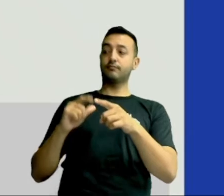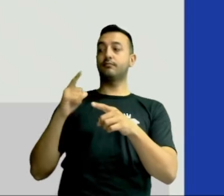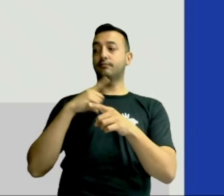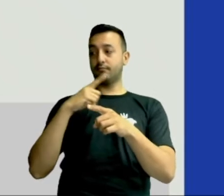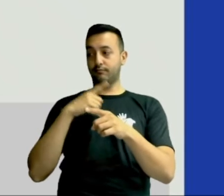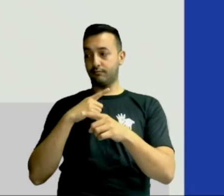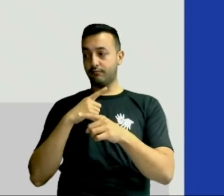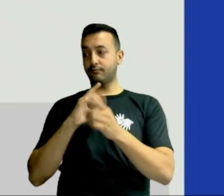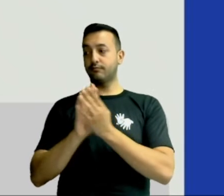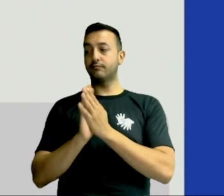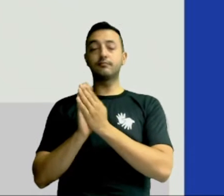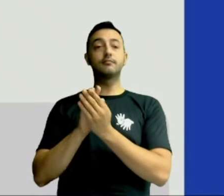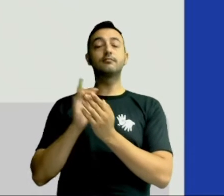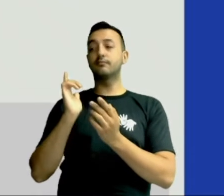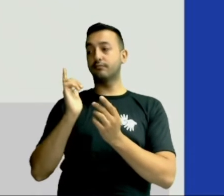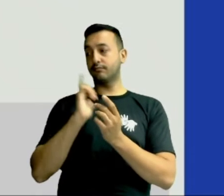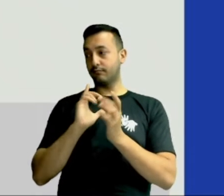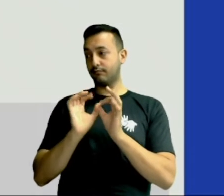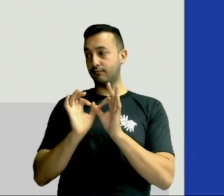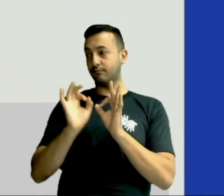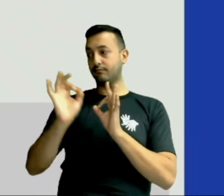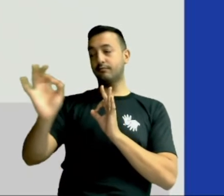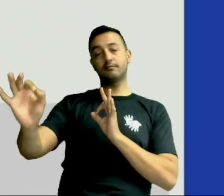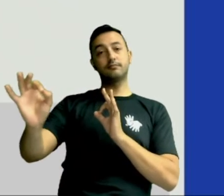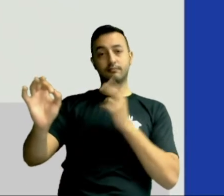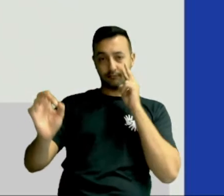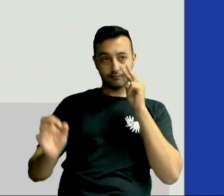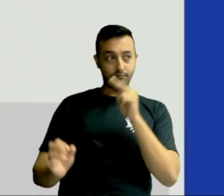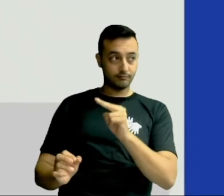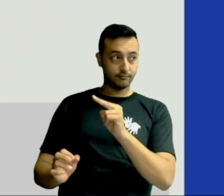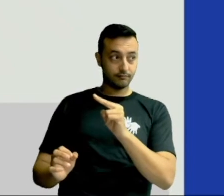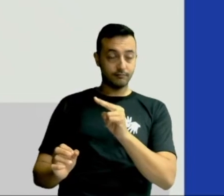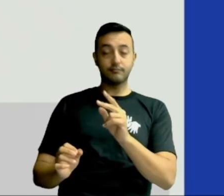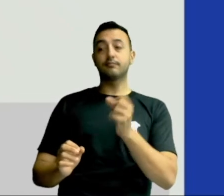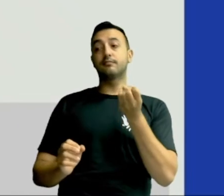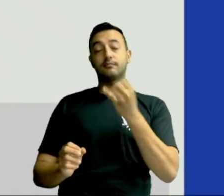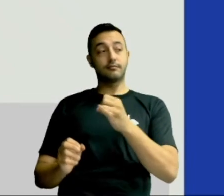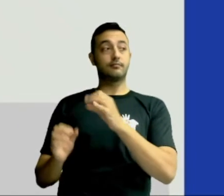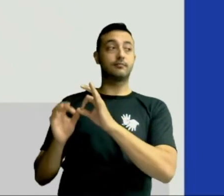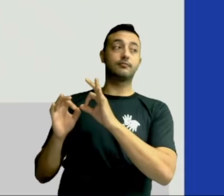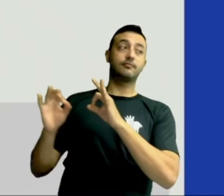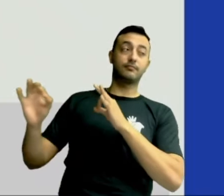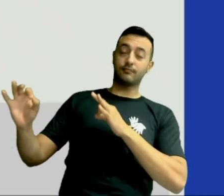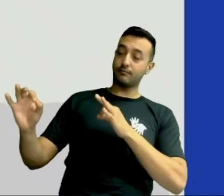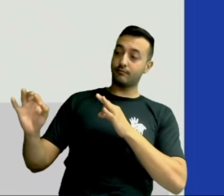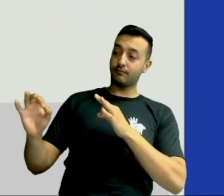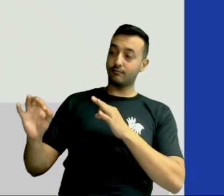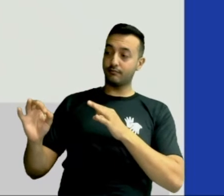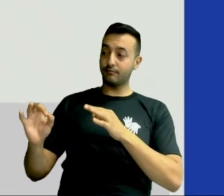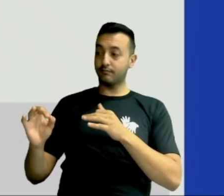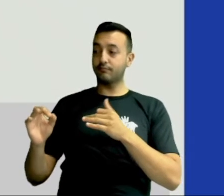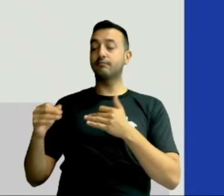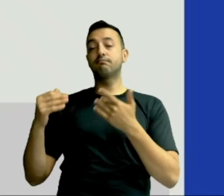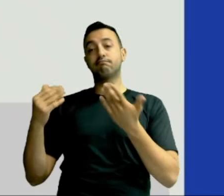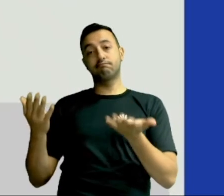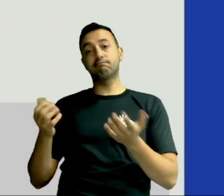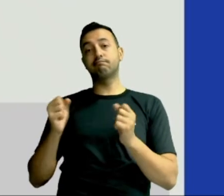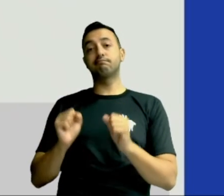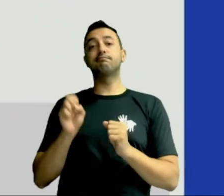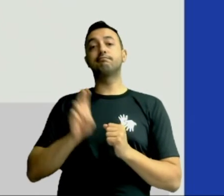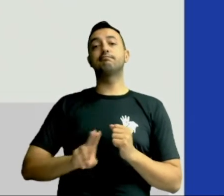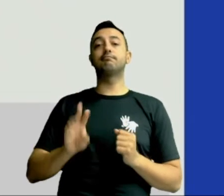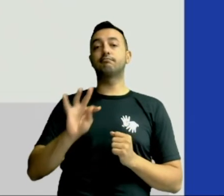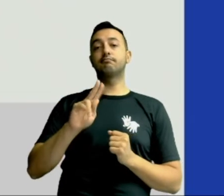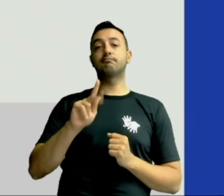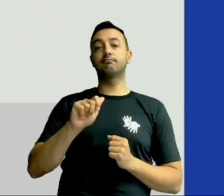Doll uma boneca que está o que tá distante estão vendo aí você vai ficar distante é os pronomes que eu posso utilizar